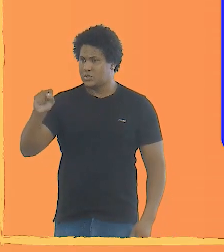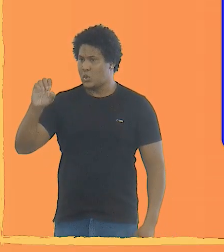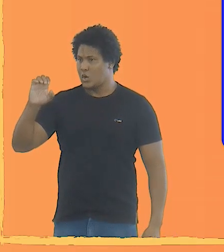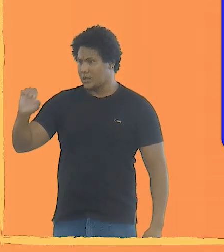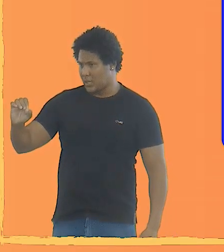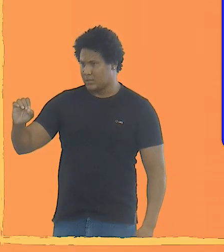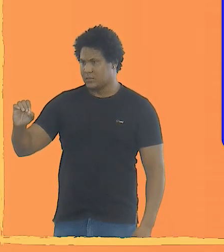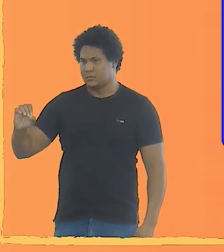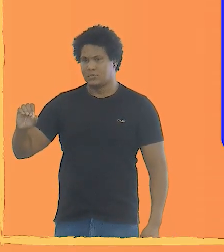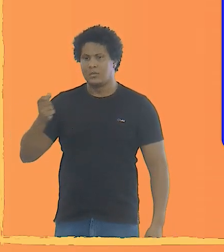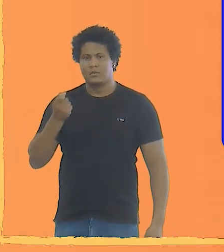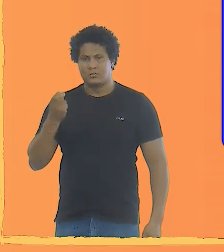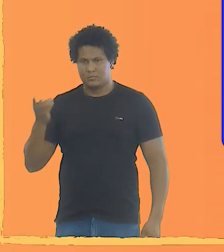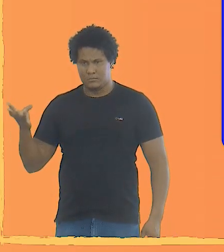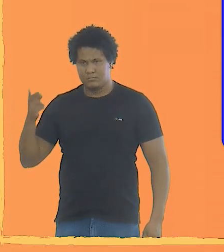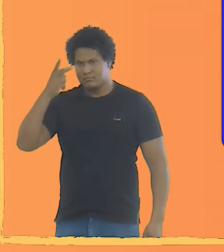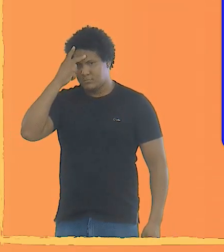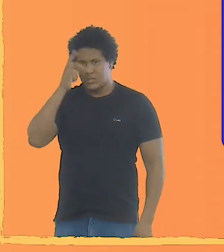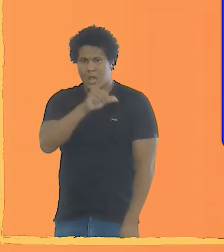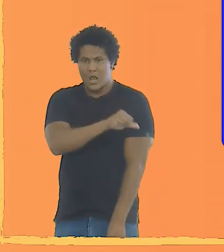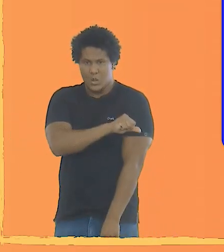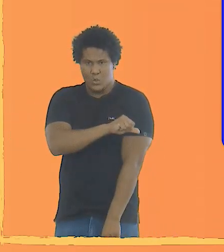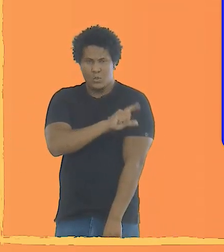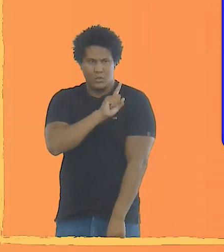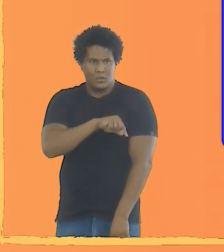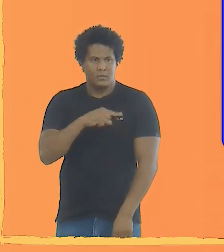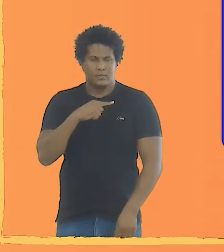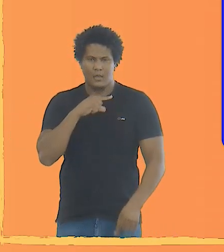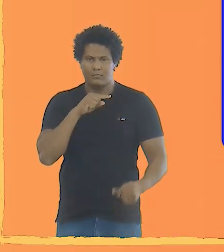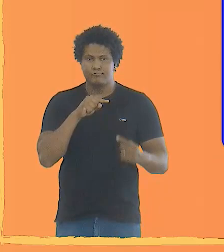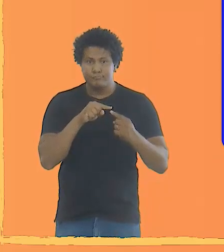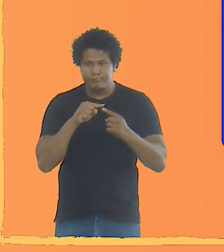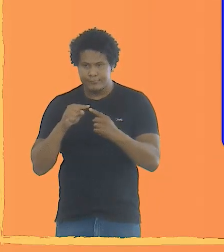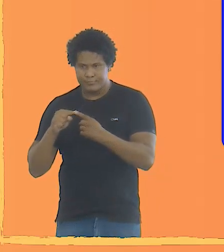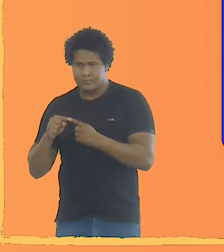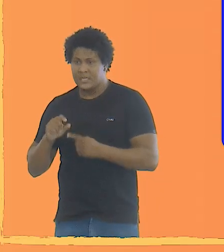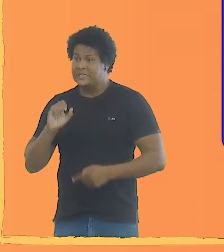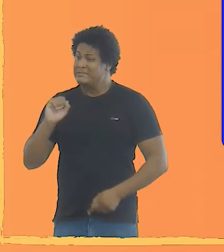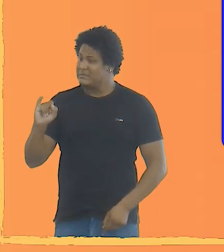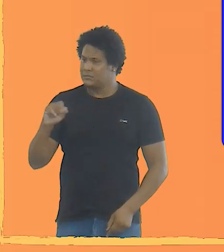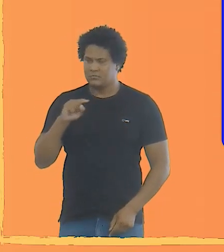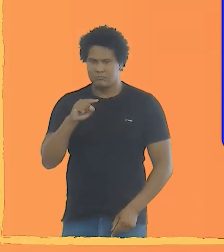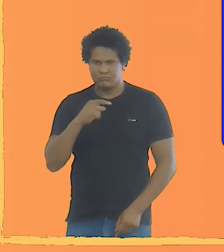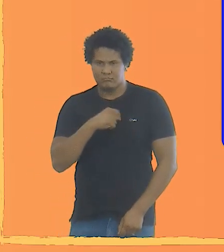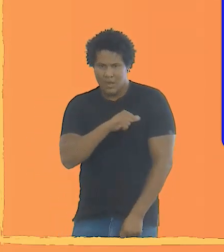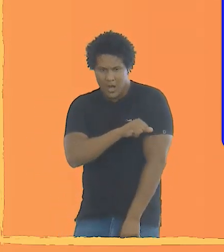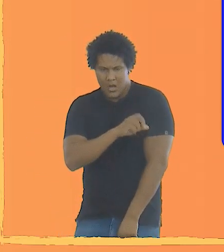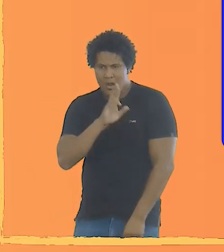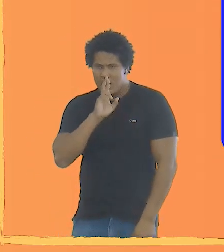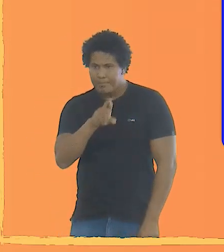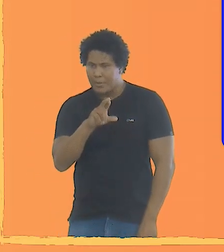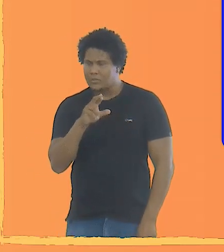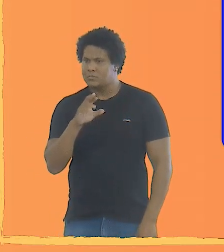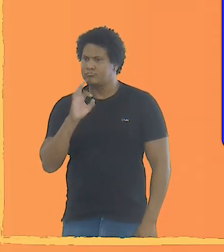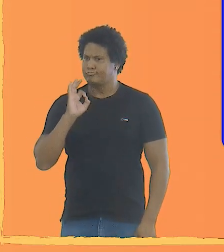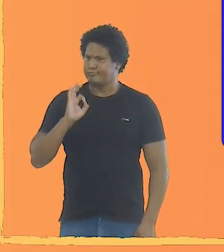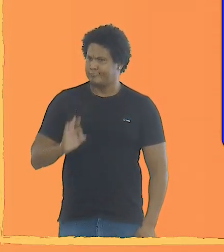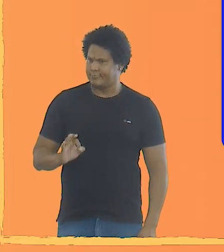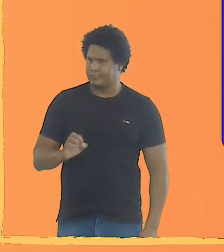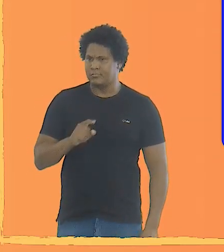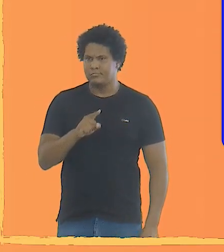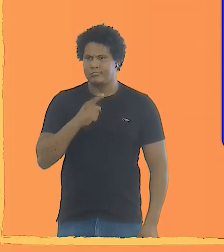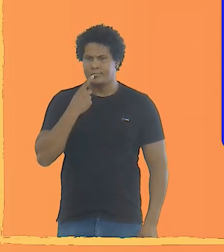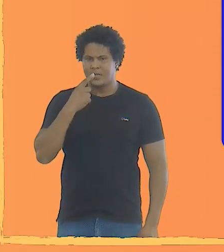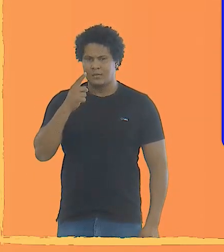Escolhendo um personagem, um cômodo da casa e um objeto. Se a resposta do aluno estiver correta, ele é declarado vencedor e